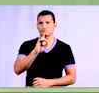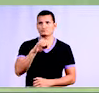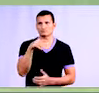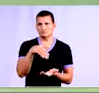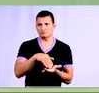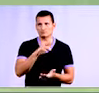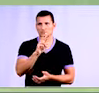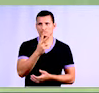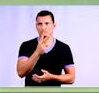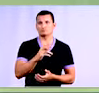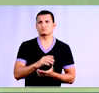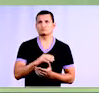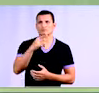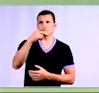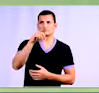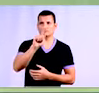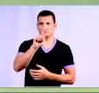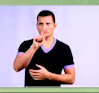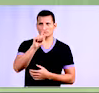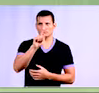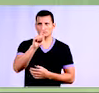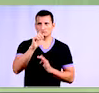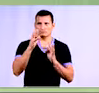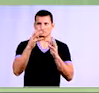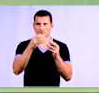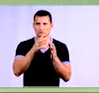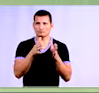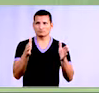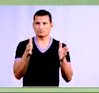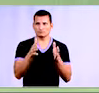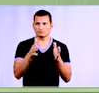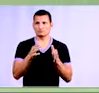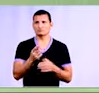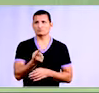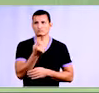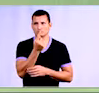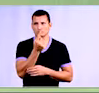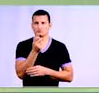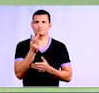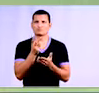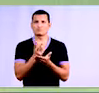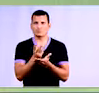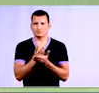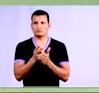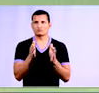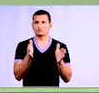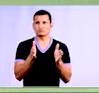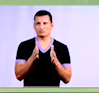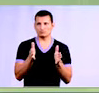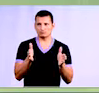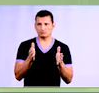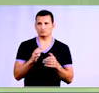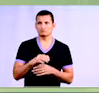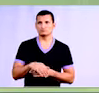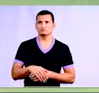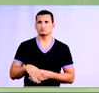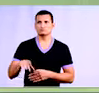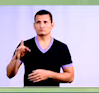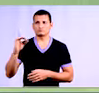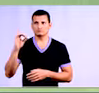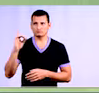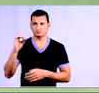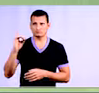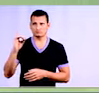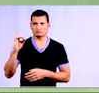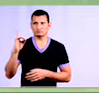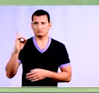H são as páginas, todas elas de tamanho único, né, do mesmo tamanho. E do lado direito tem a memória